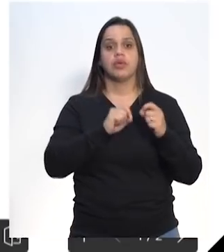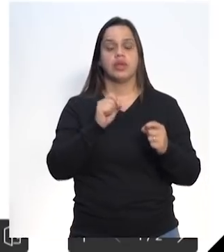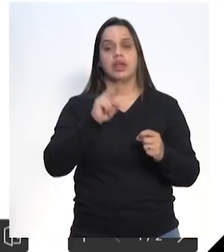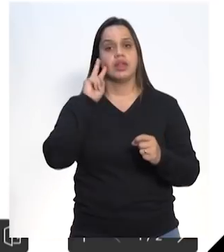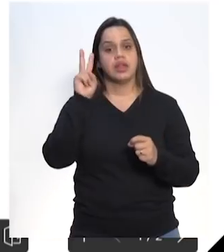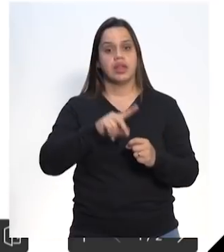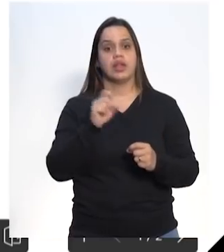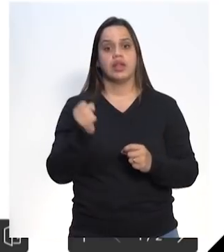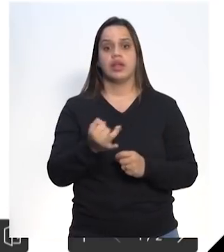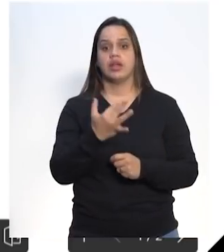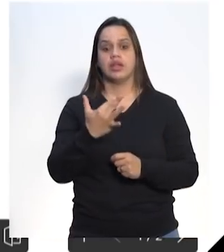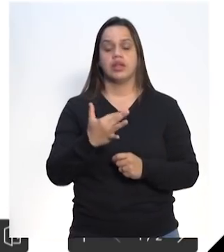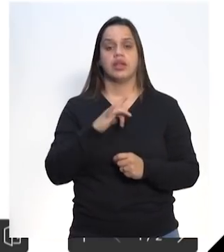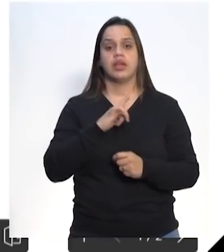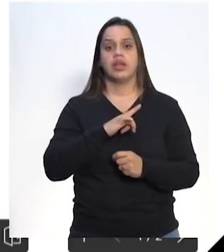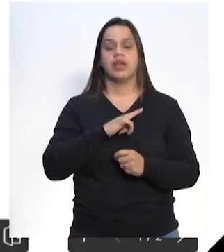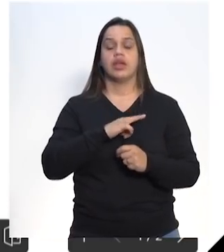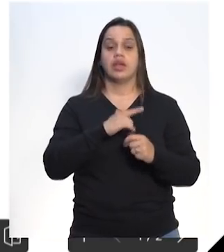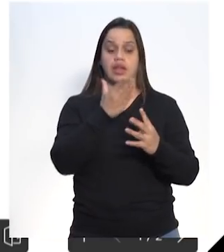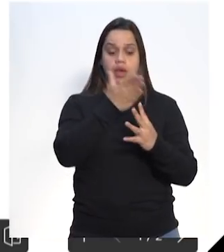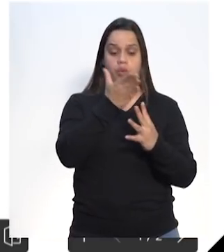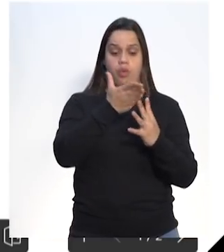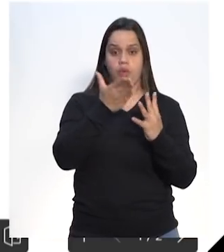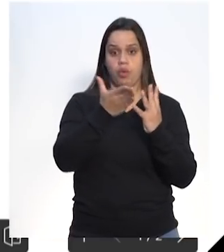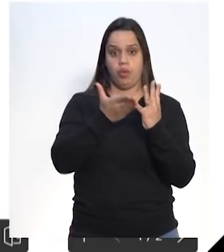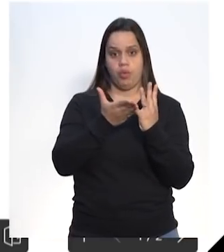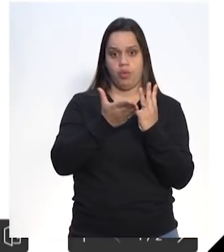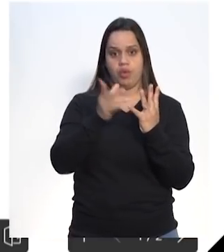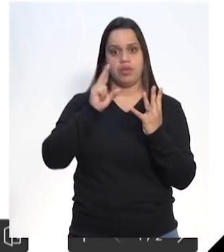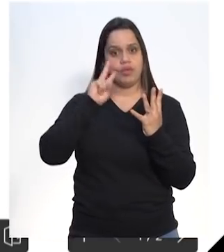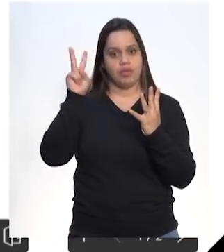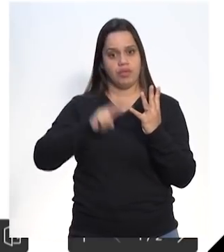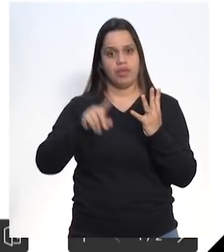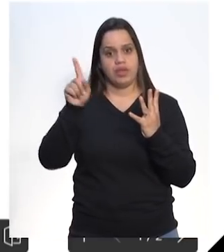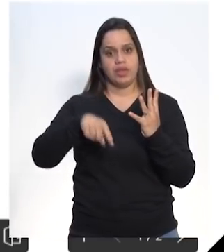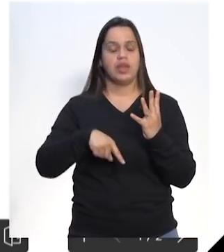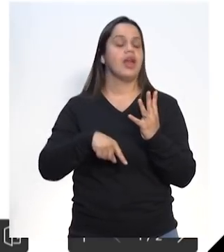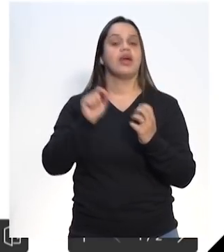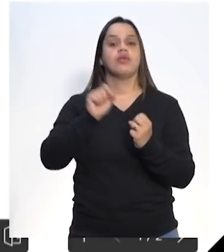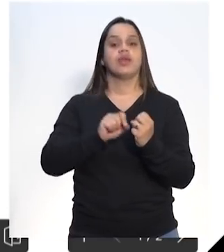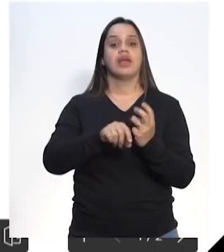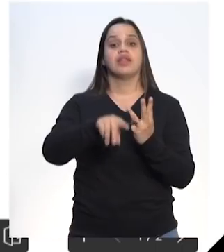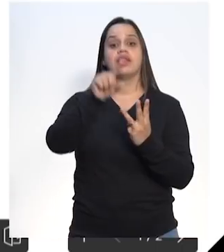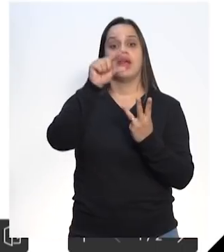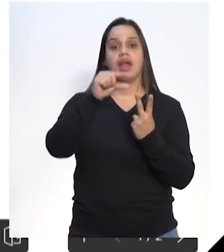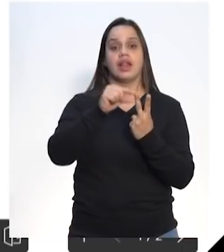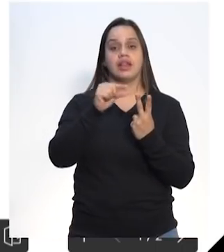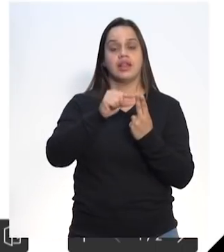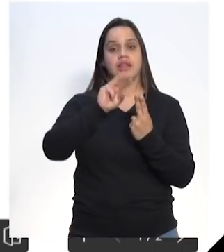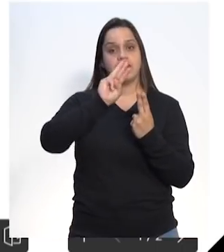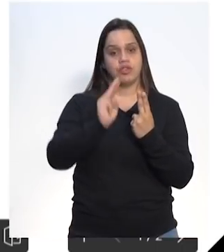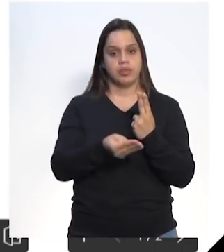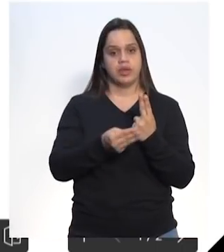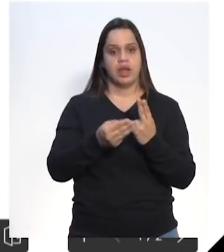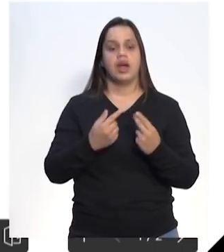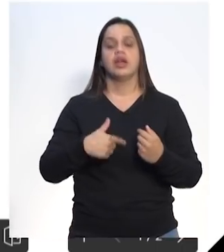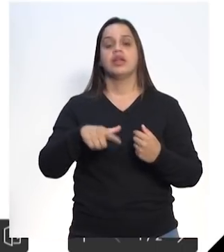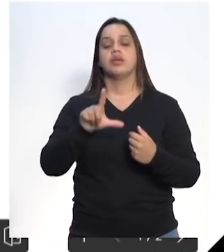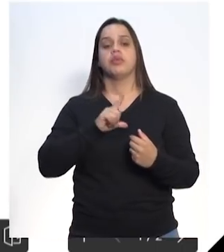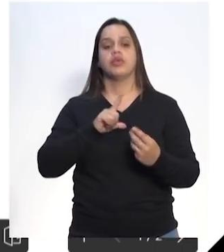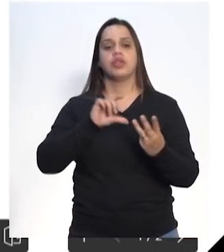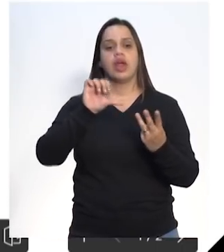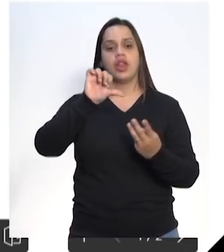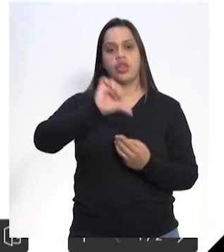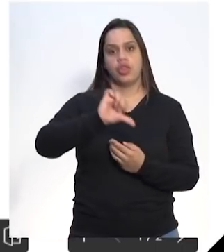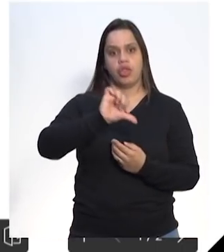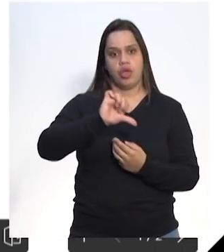né? Tinha que ter vindo até aqui, ó, a dezena de milhar, era onde eu representava. E os outros 2 valores, né, no caso,